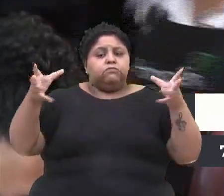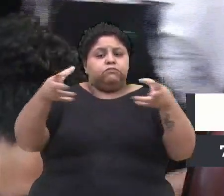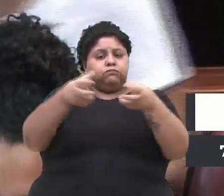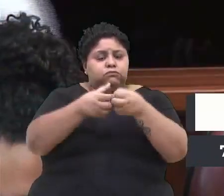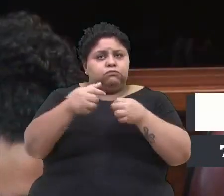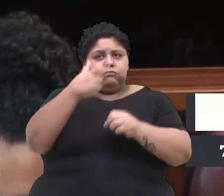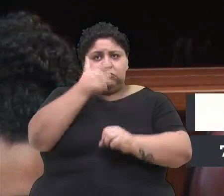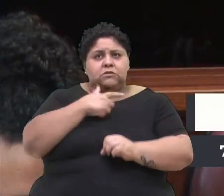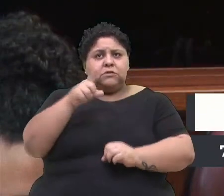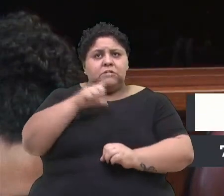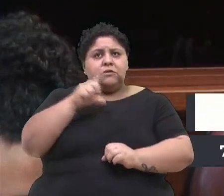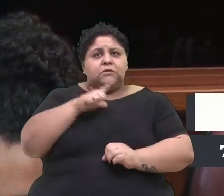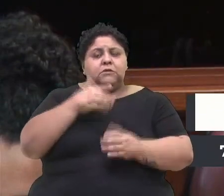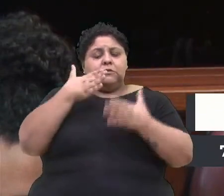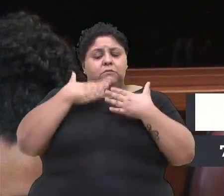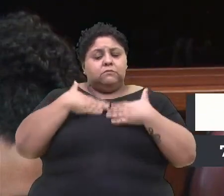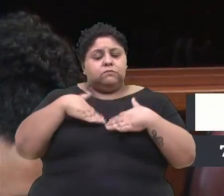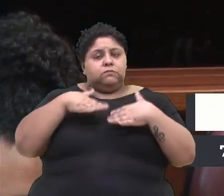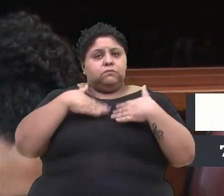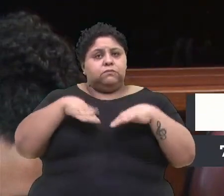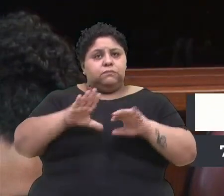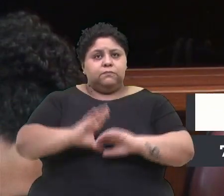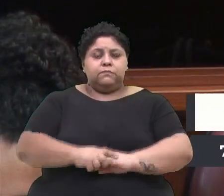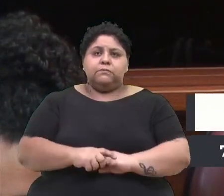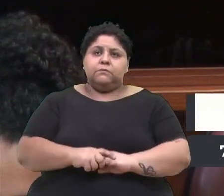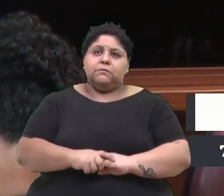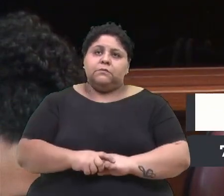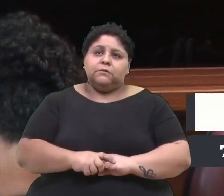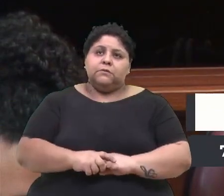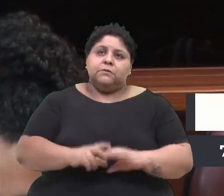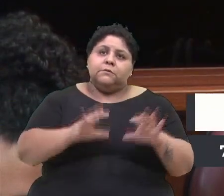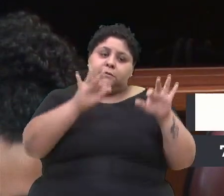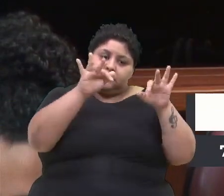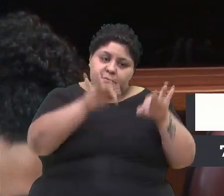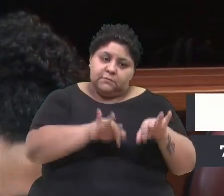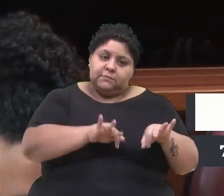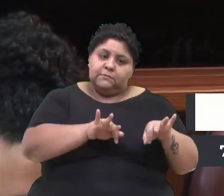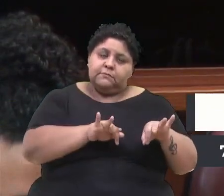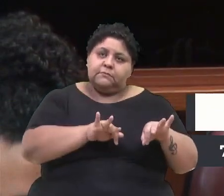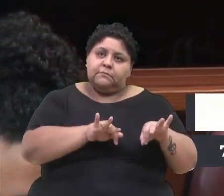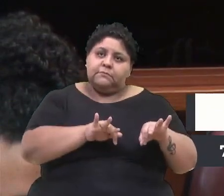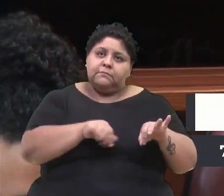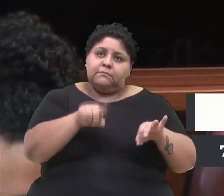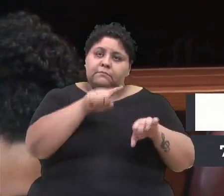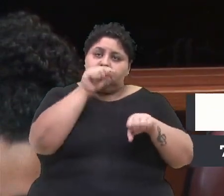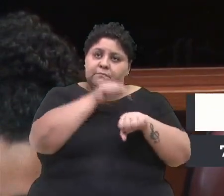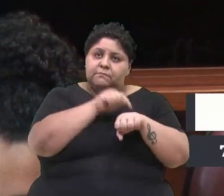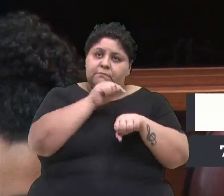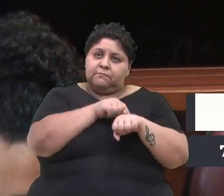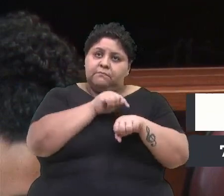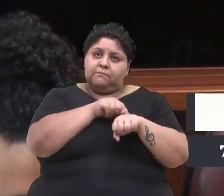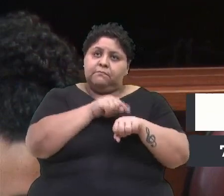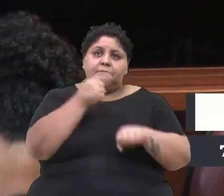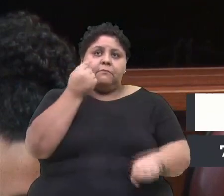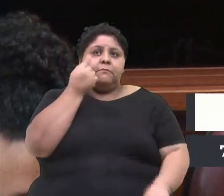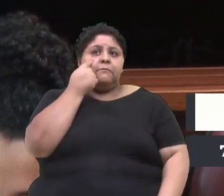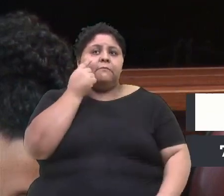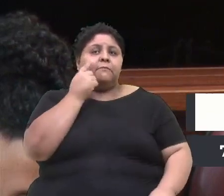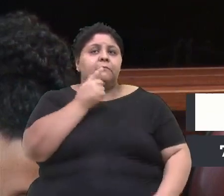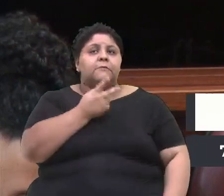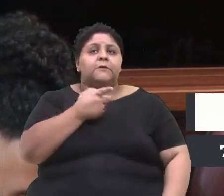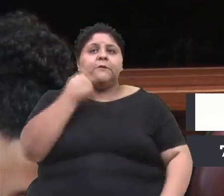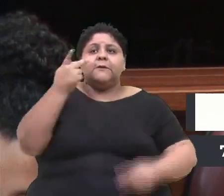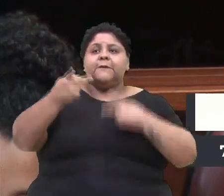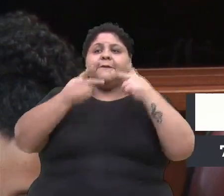muita tranquilidade. E para finalizar, nesses momentos que a gente vê como o discurso da antipolítica